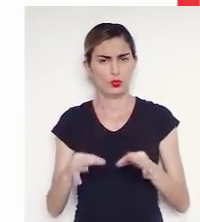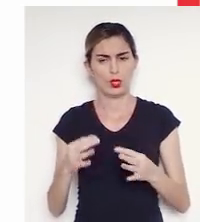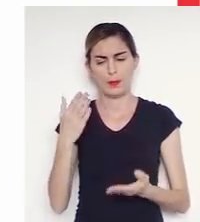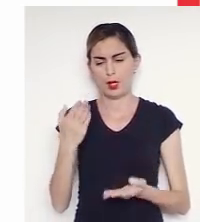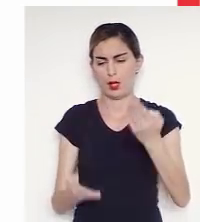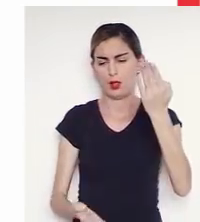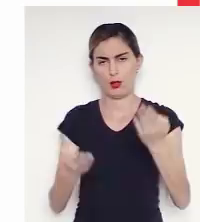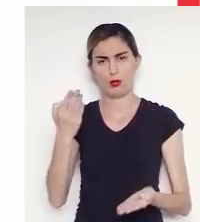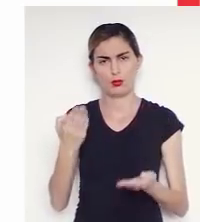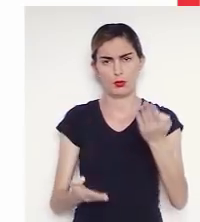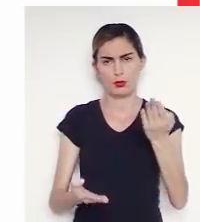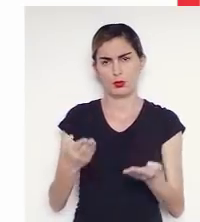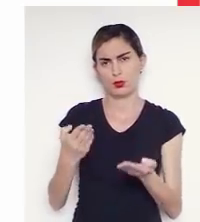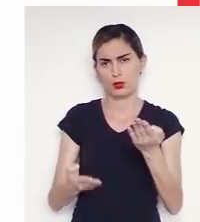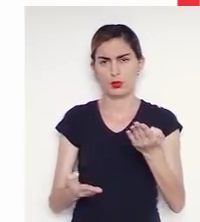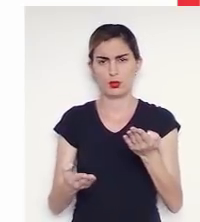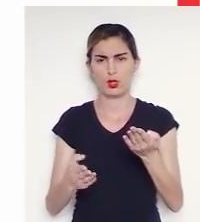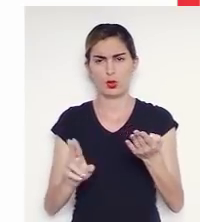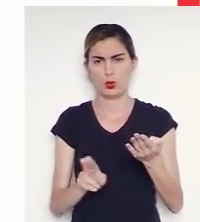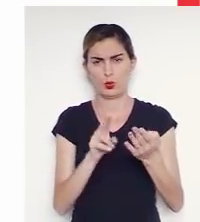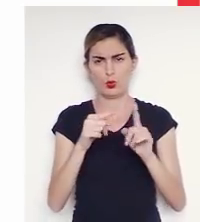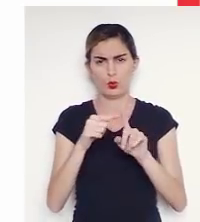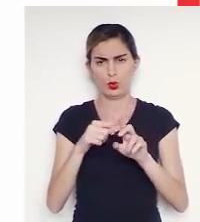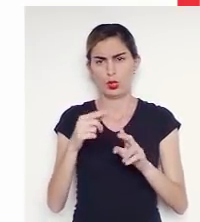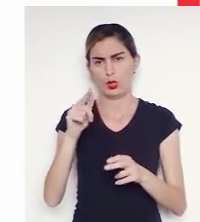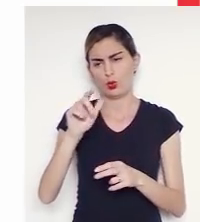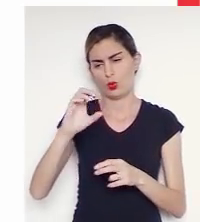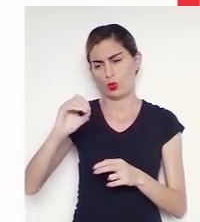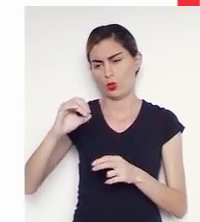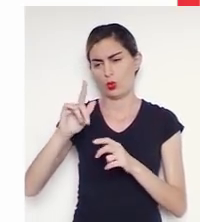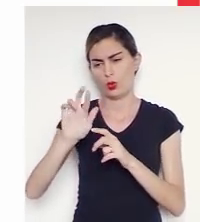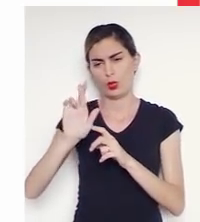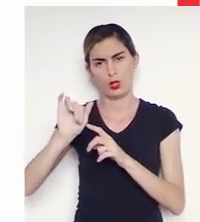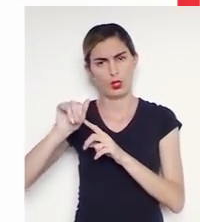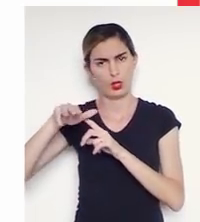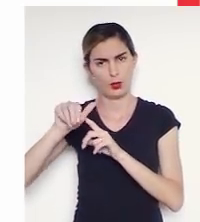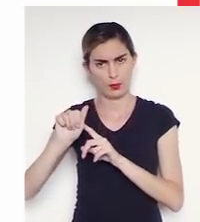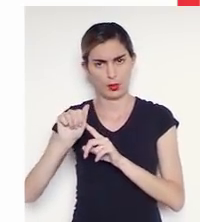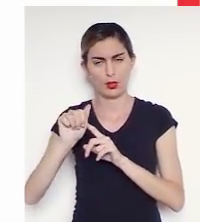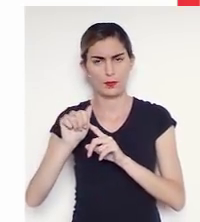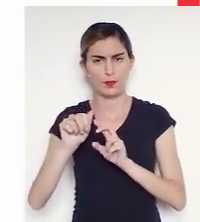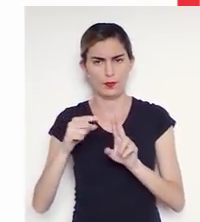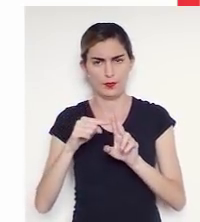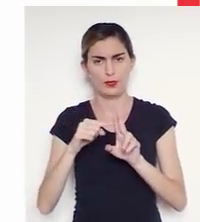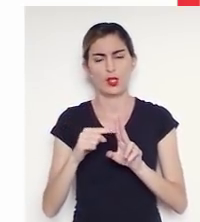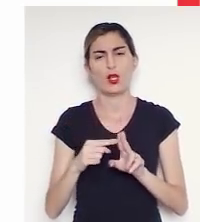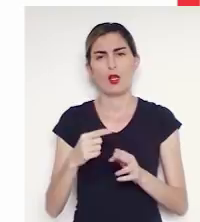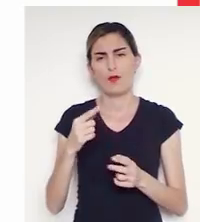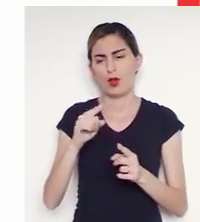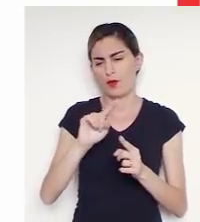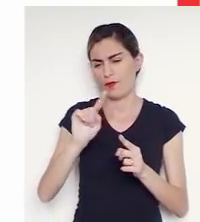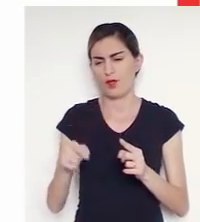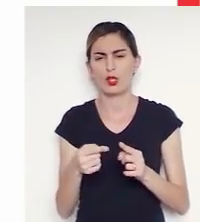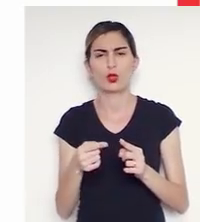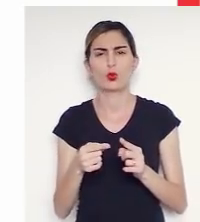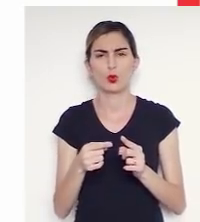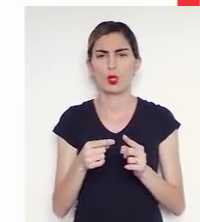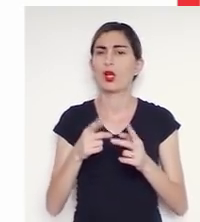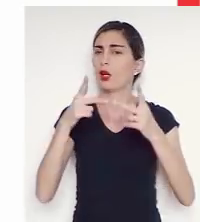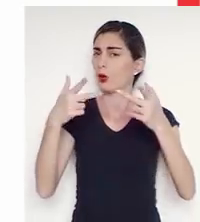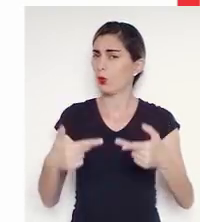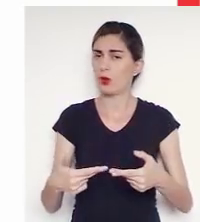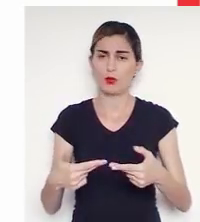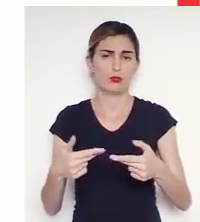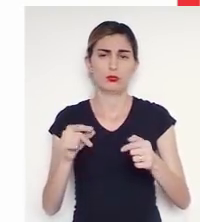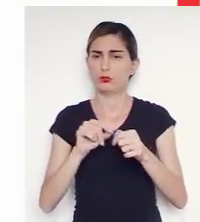justamente uma balança. A unidade fundamental é o grama, isso, muito bem. E aí a gente vai mexer a vírgula do